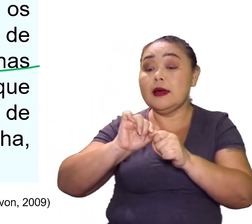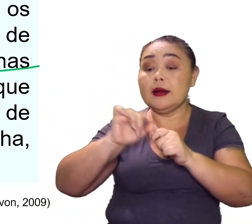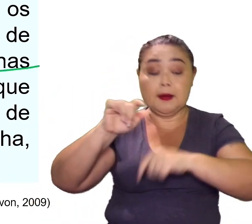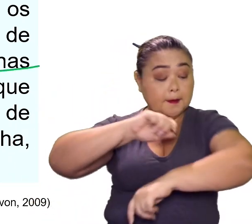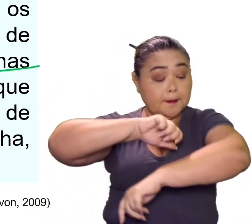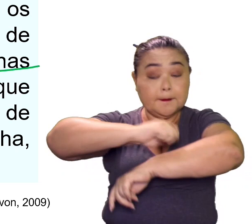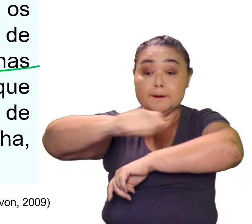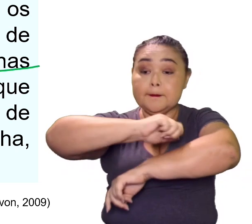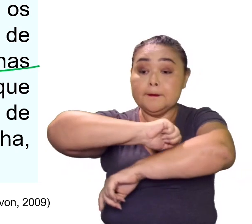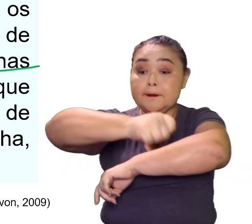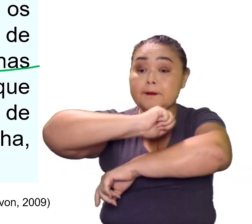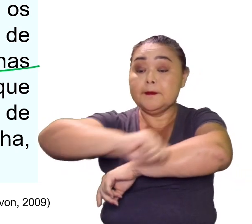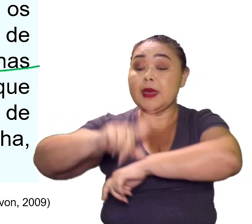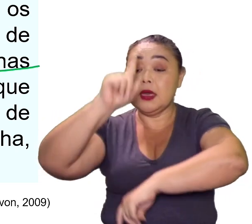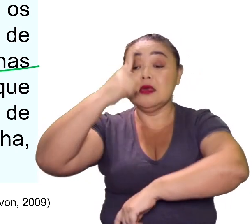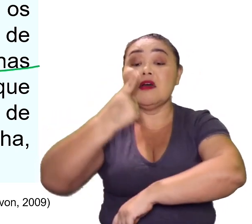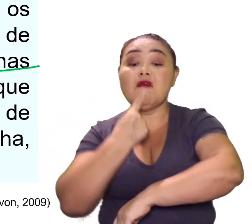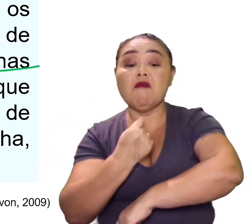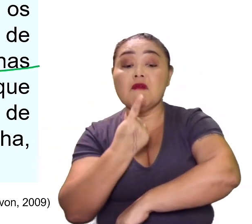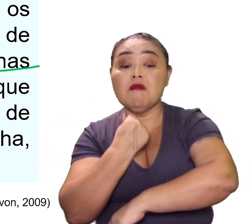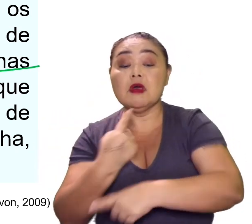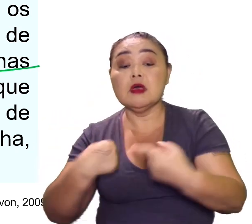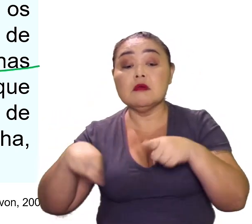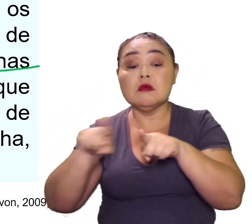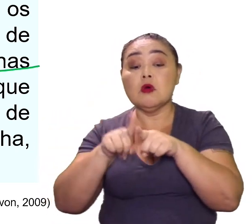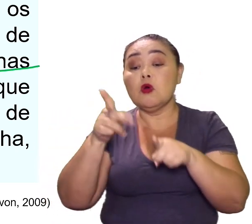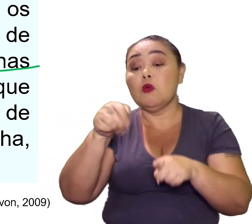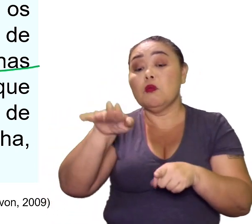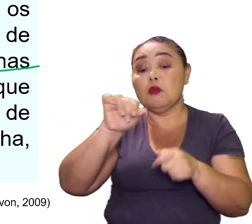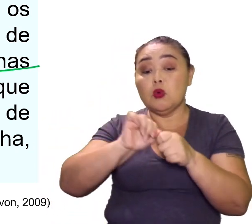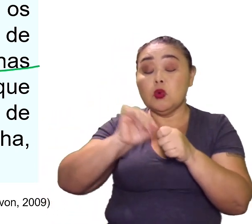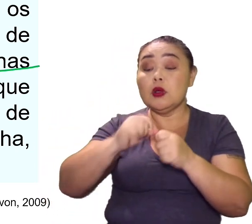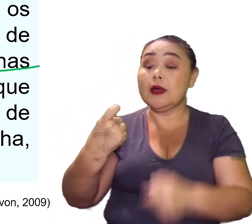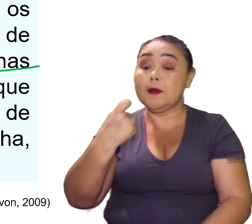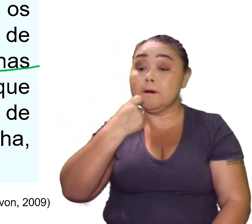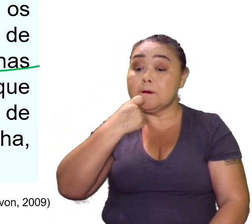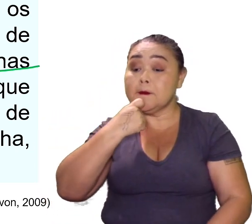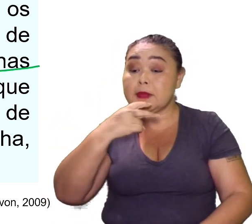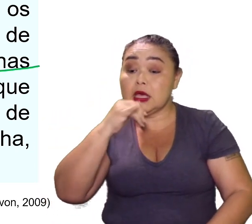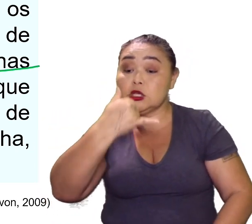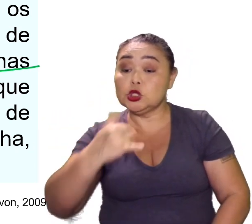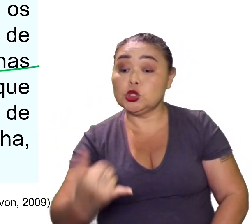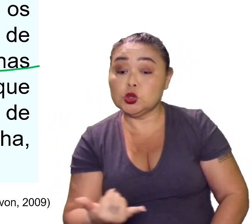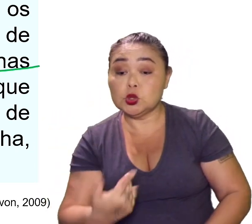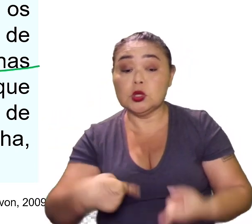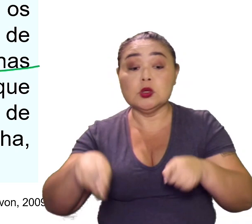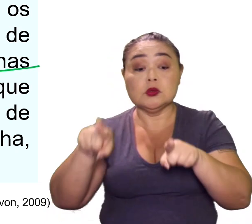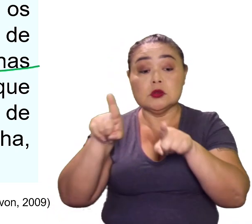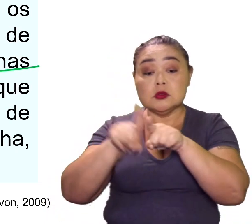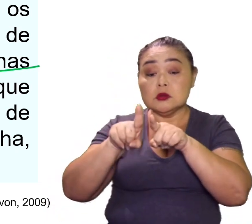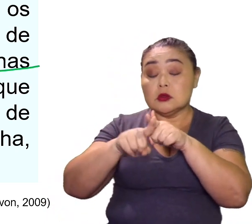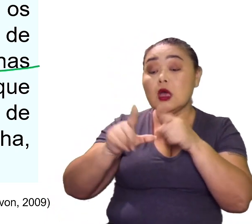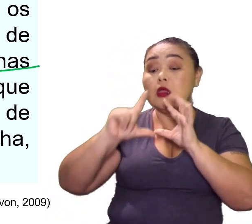é o peixe elétrico, que libera carga de alta voltagem, sem falar de espécies como tucano,